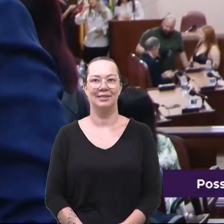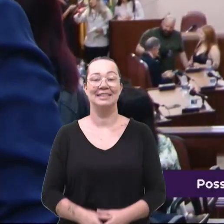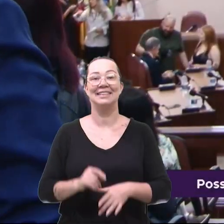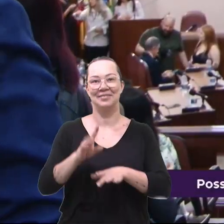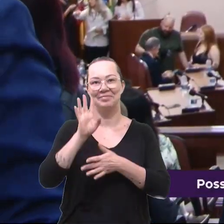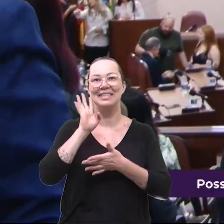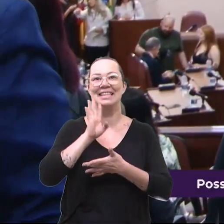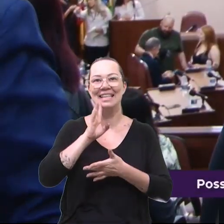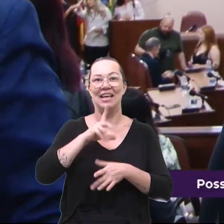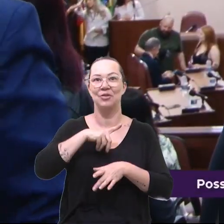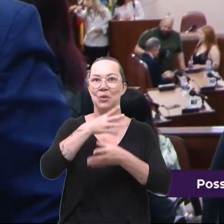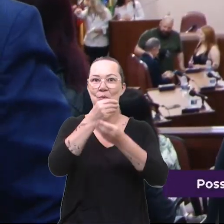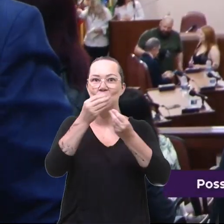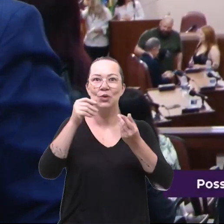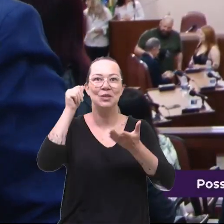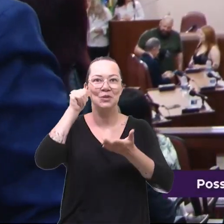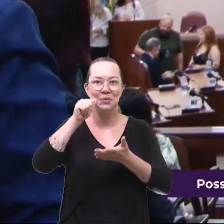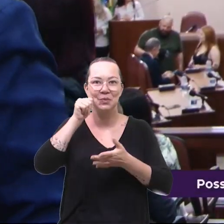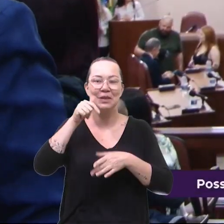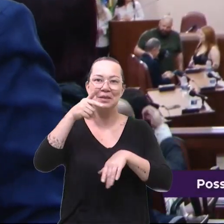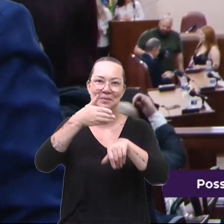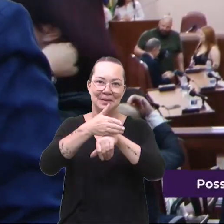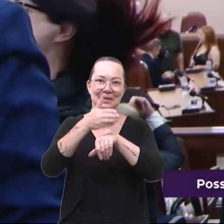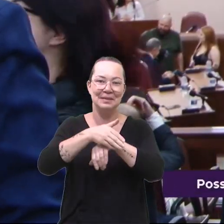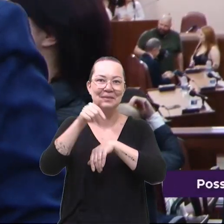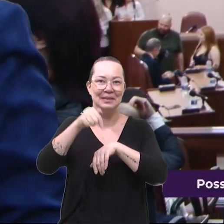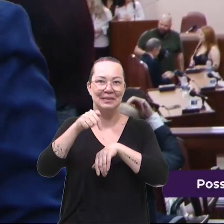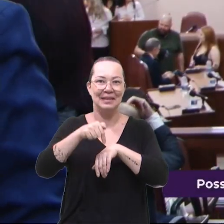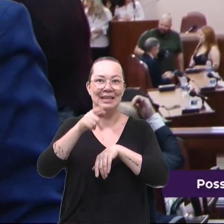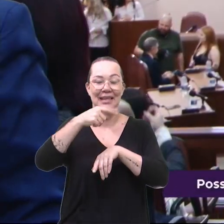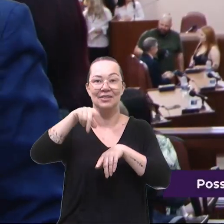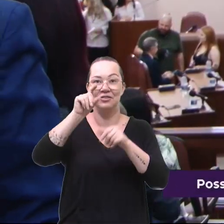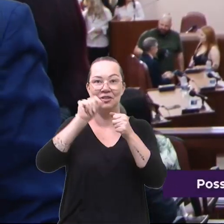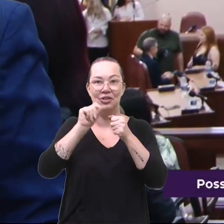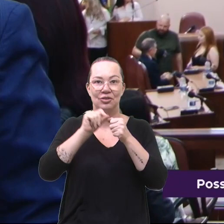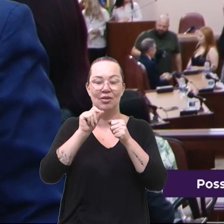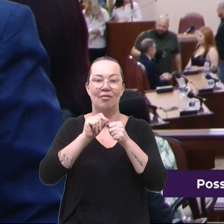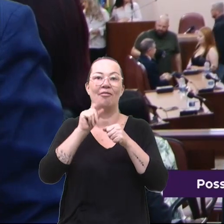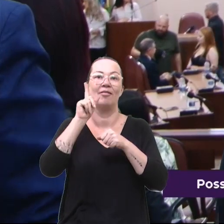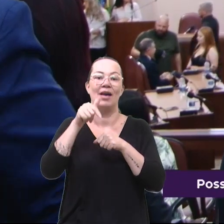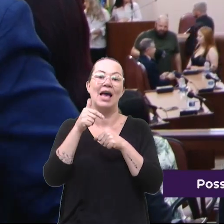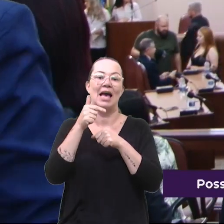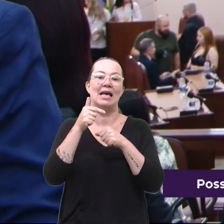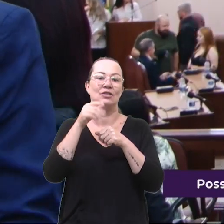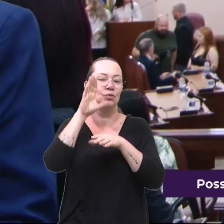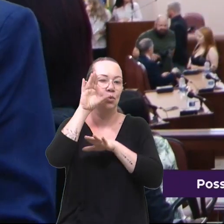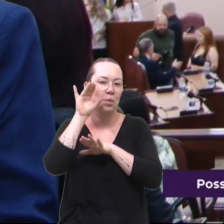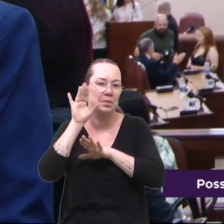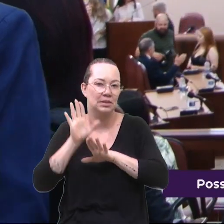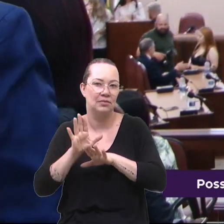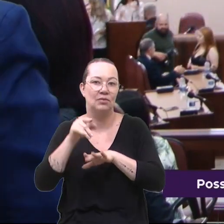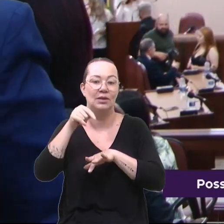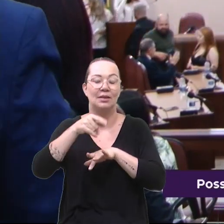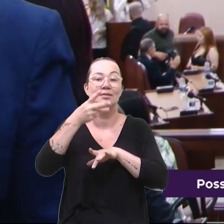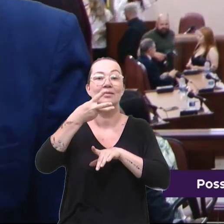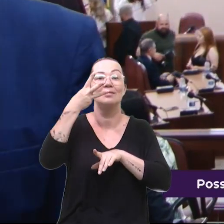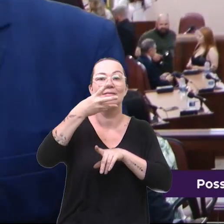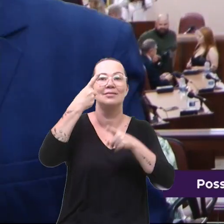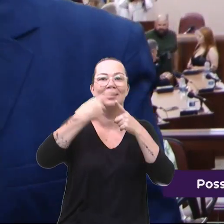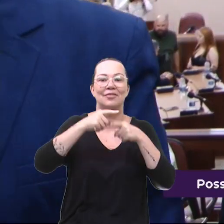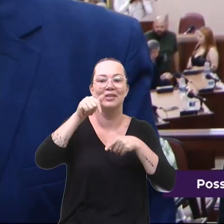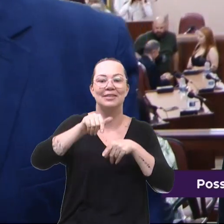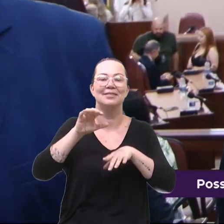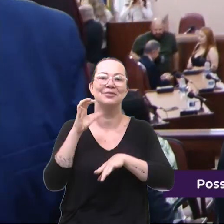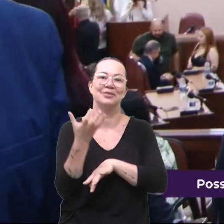Bacana ter tantas mulheres aqui no Parlamento Caxiense, né? E a gente faz uma observação aqui para vocês, que essa é a terceira vez que isso